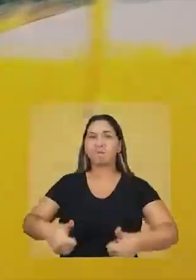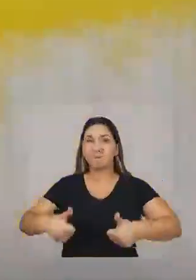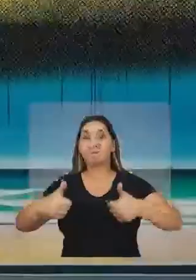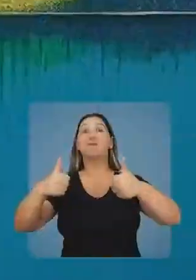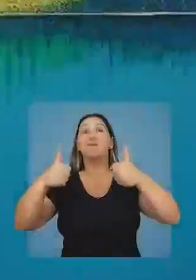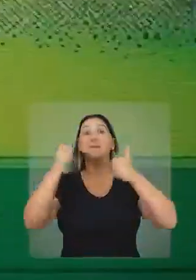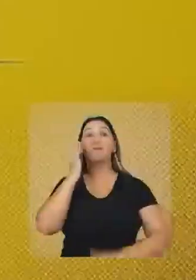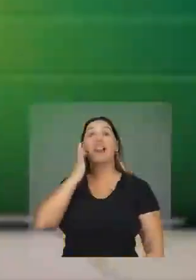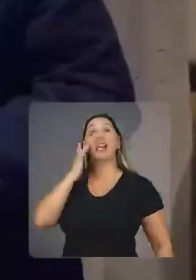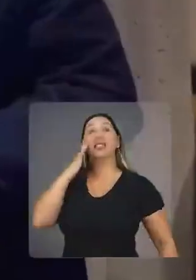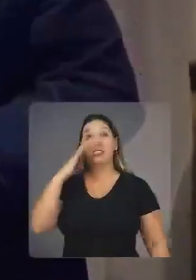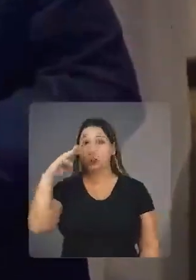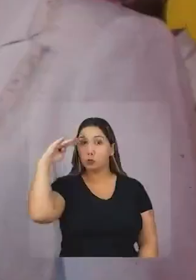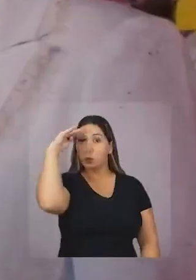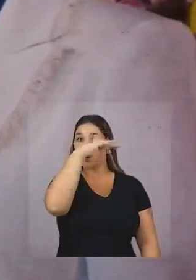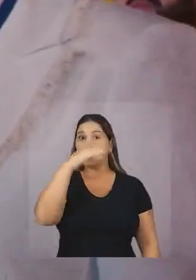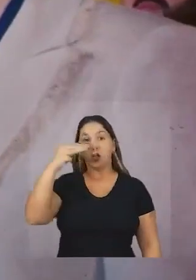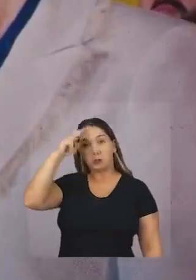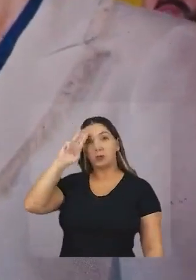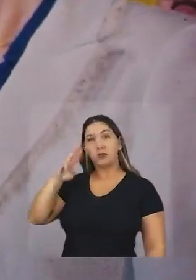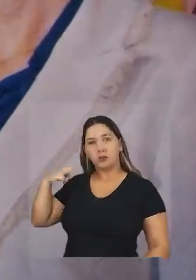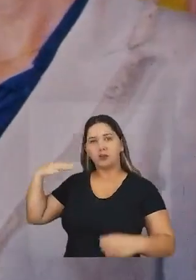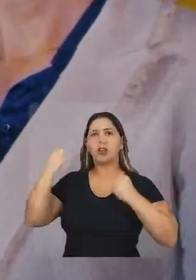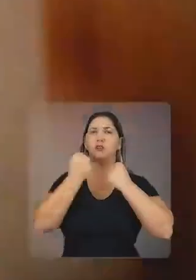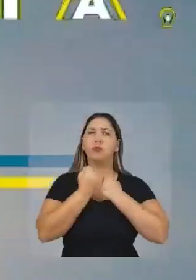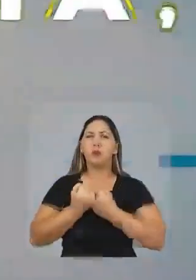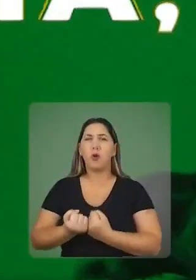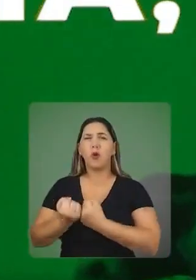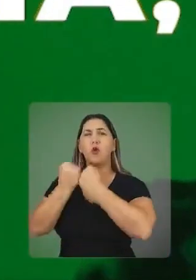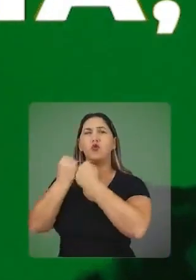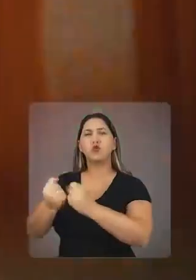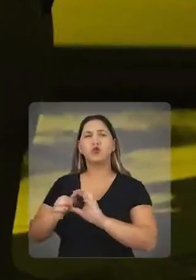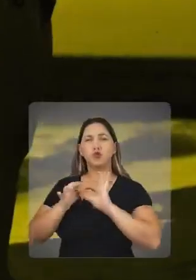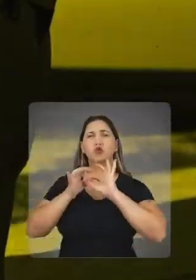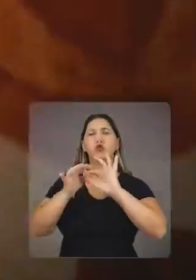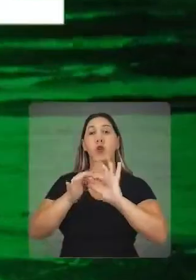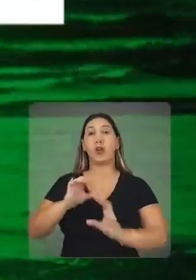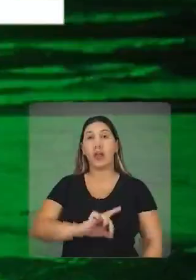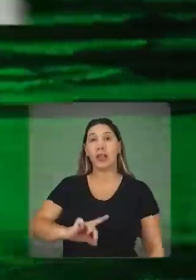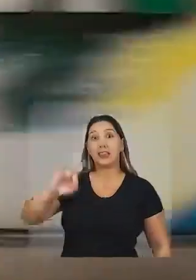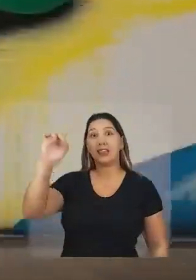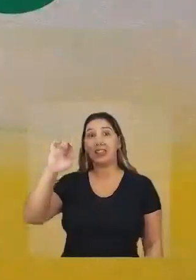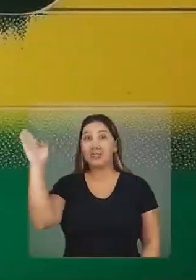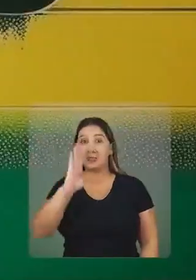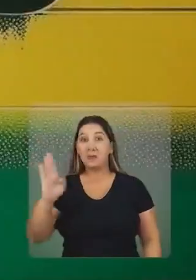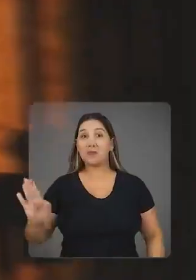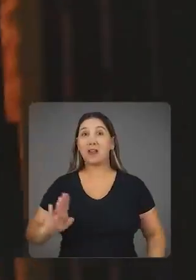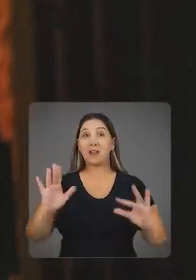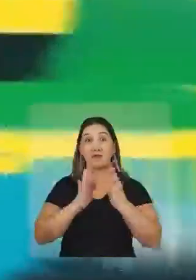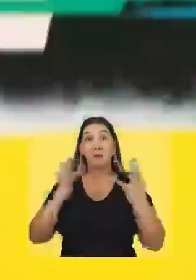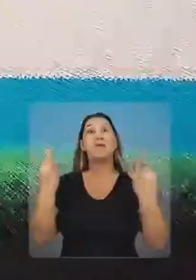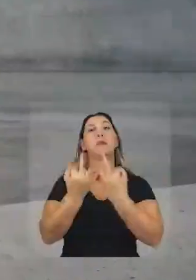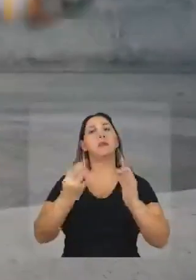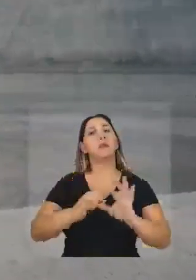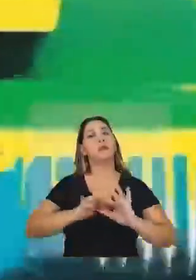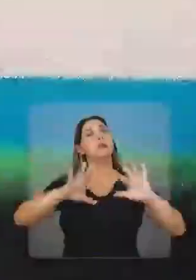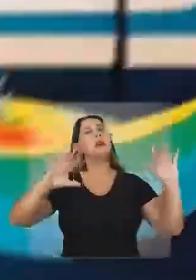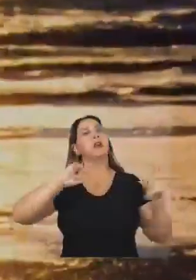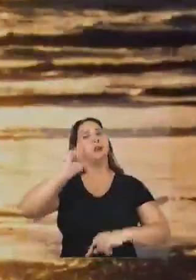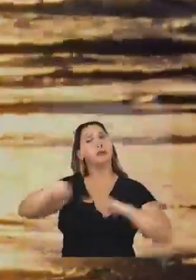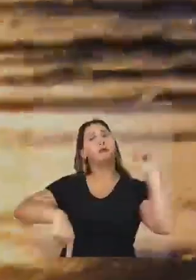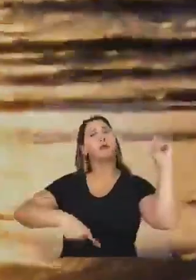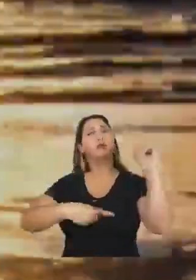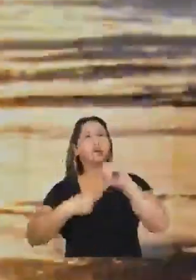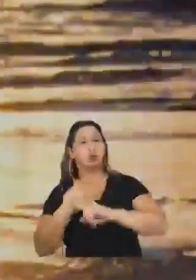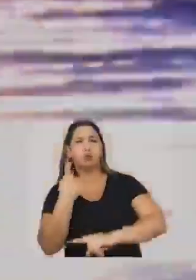vai brilhar. Tem o apoio do Tarcísio, Michele e Capitão. Deus, pátria, família, liberdade, evolução. Aperte o dois